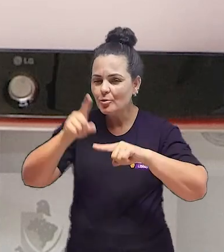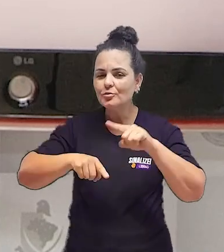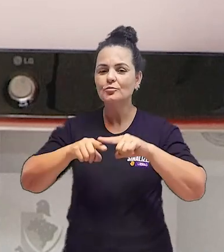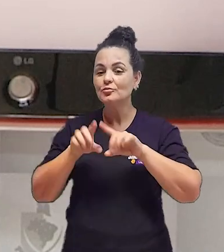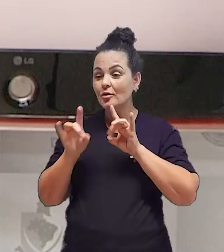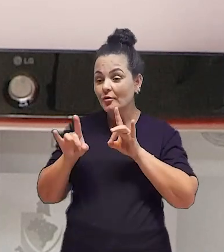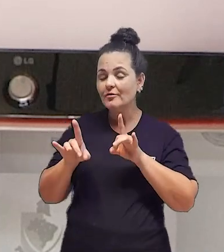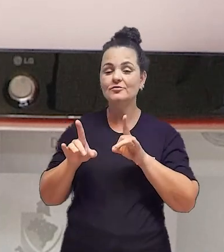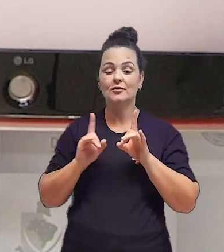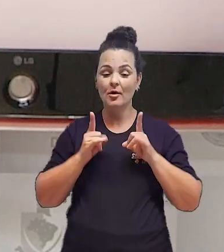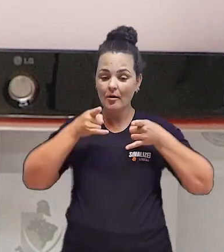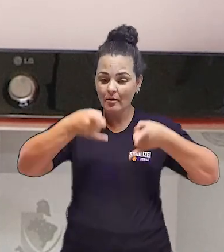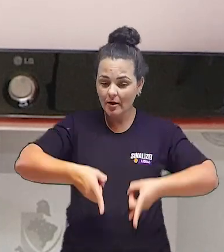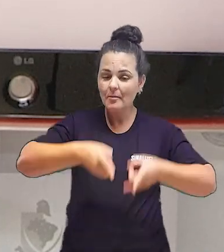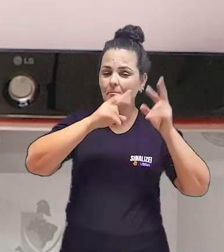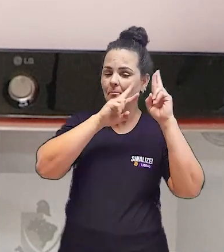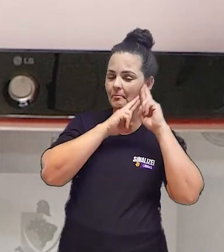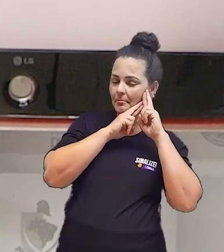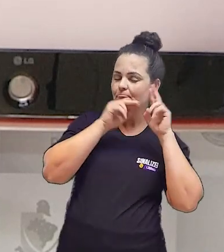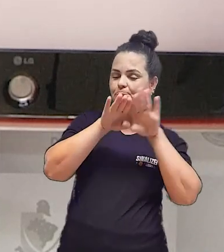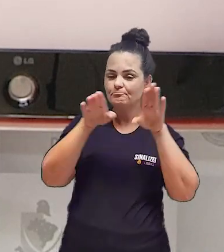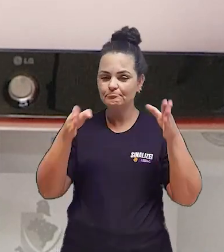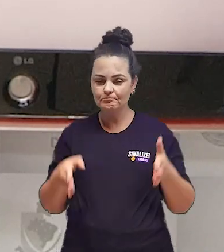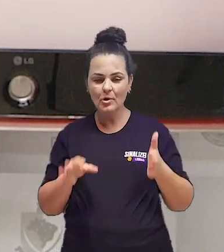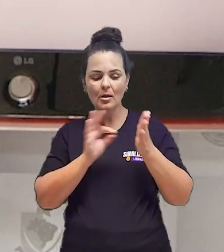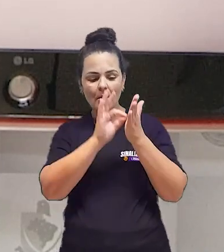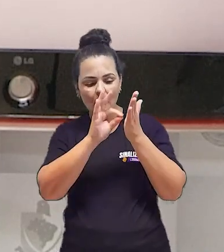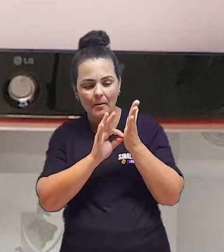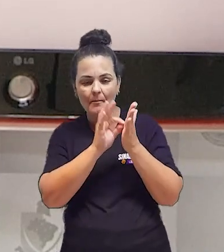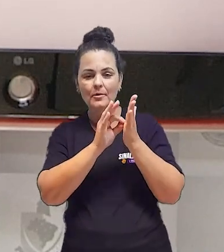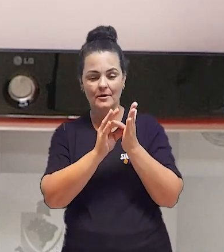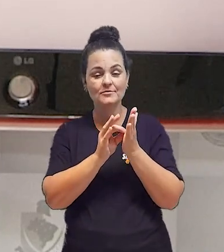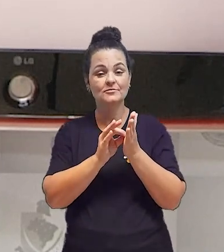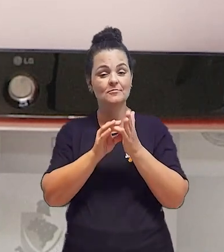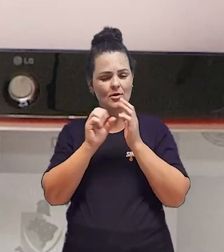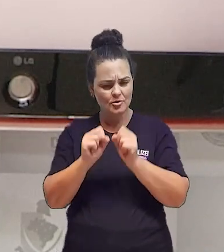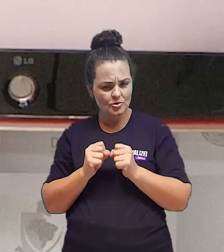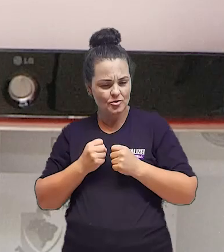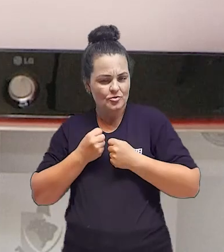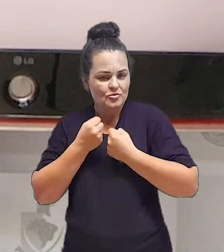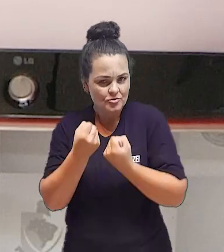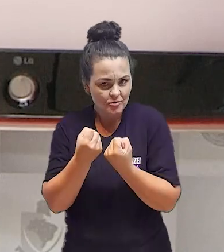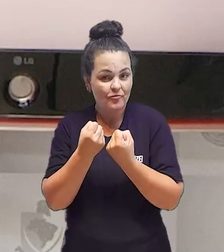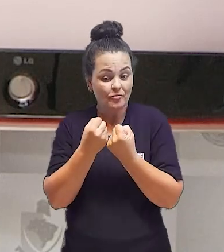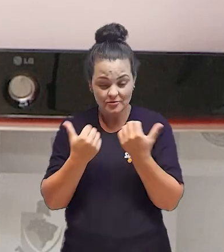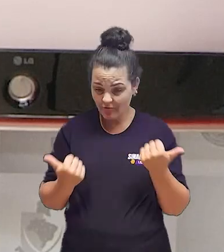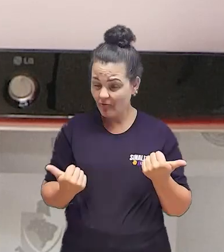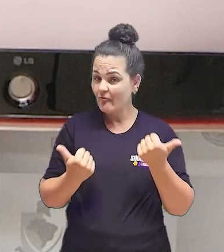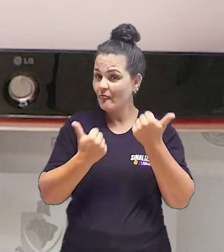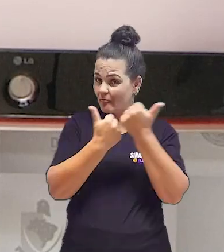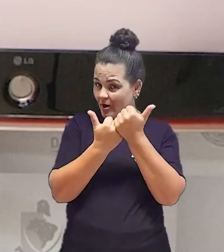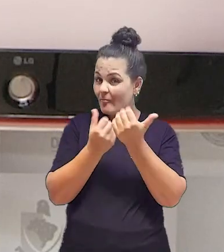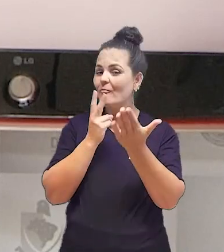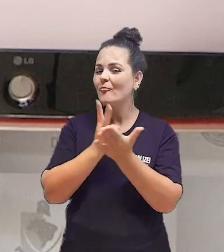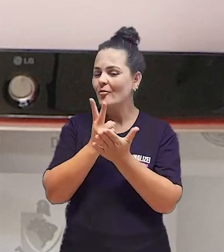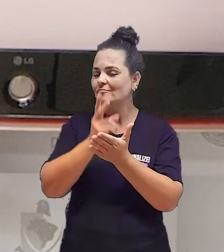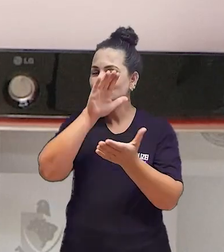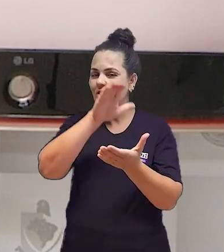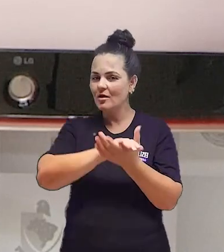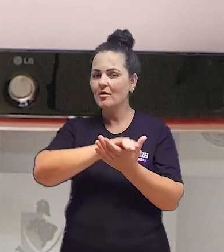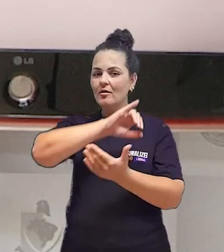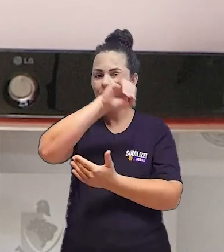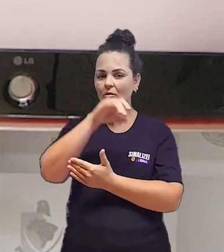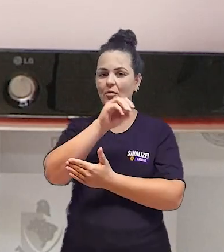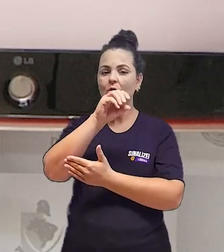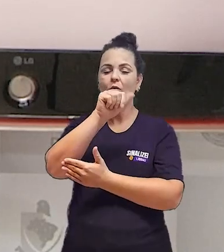inicialmente na produção de artigos de cama mesa e Bordados seu esforço foi complementado pelo apoio de